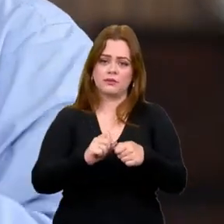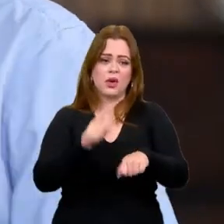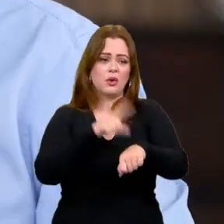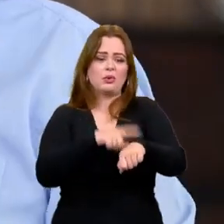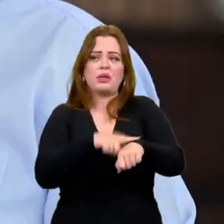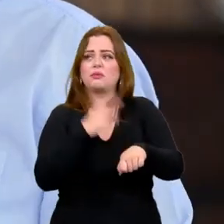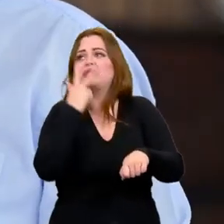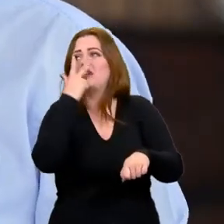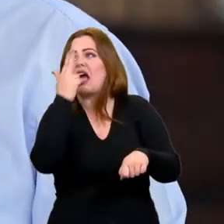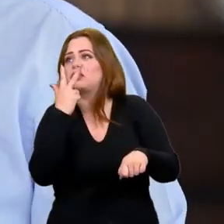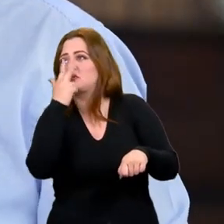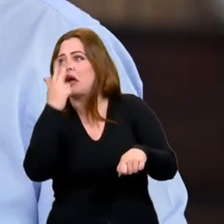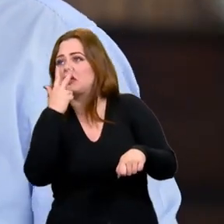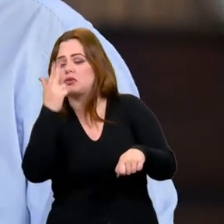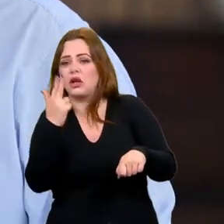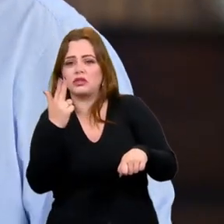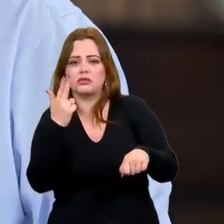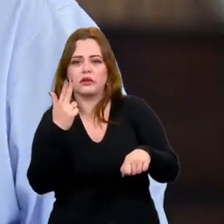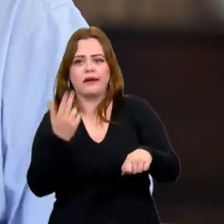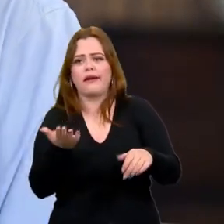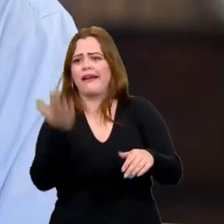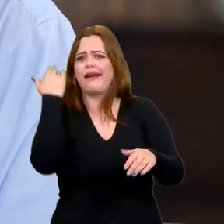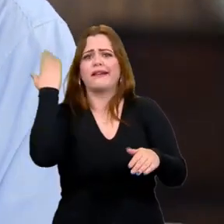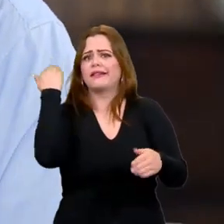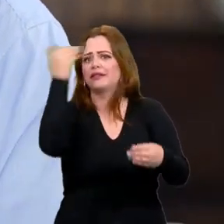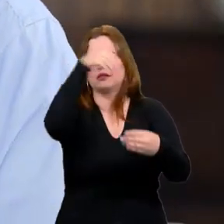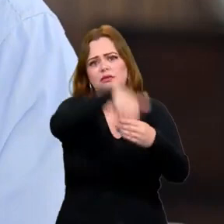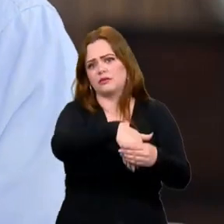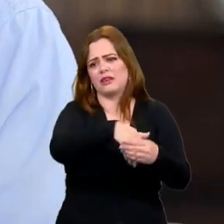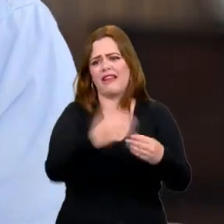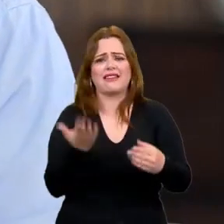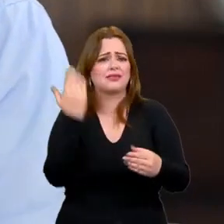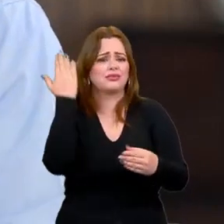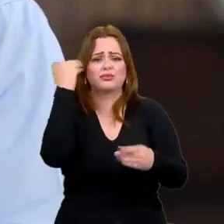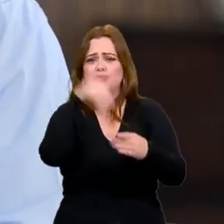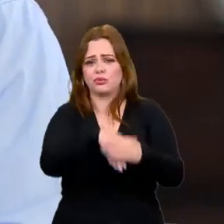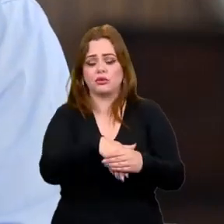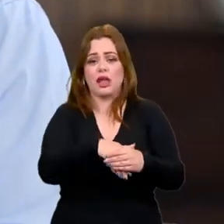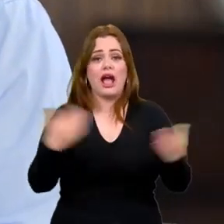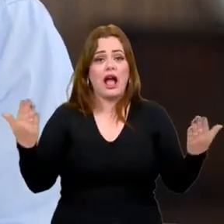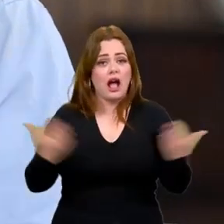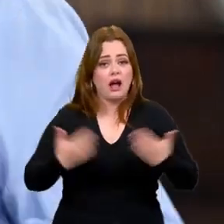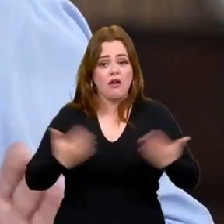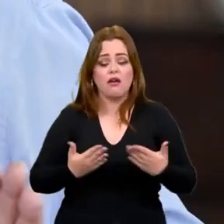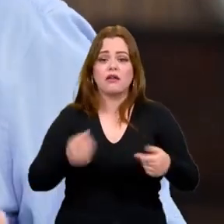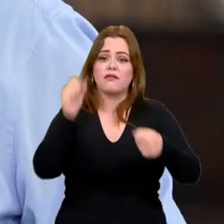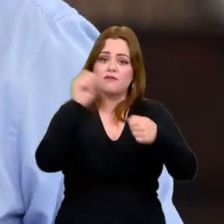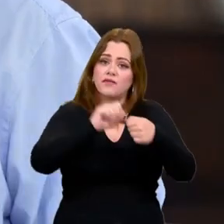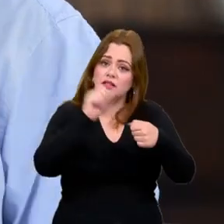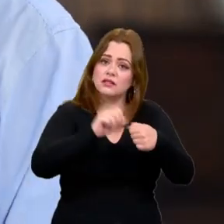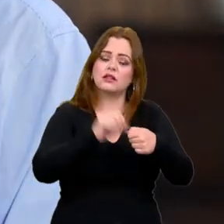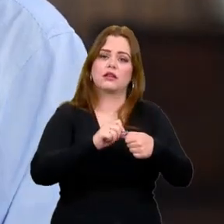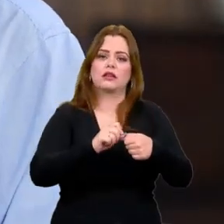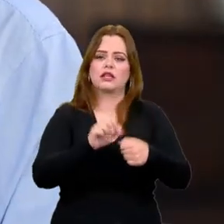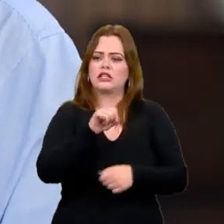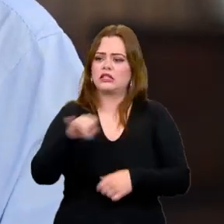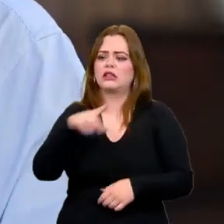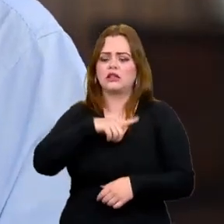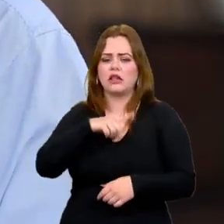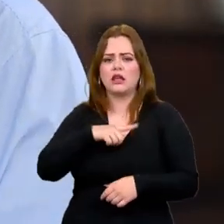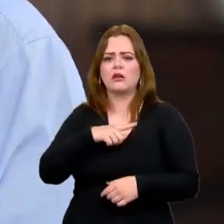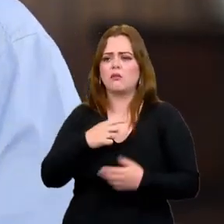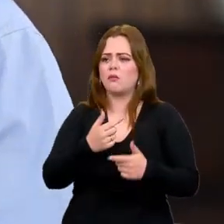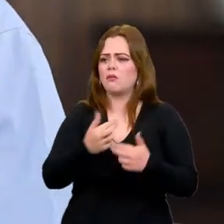tá acreditando agora não agora é fazer se tem uma coisa difícil tem desenrole e faça